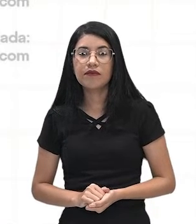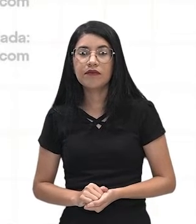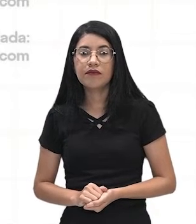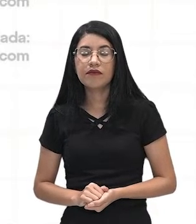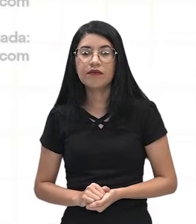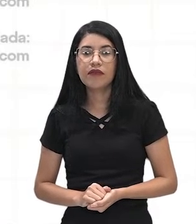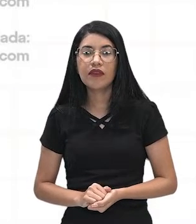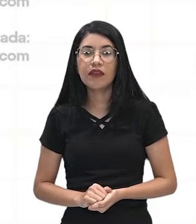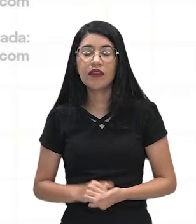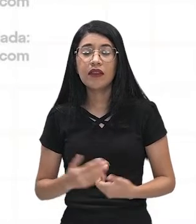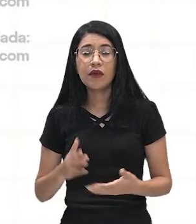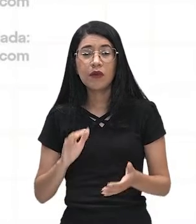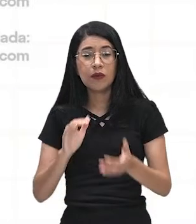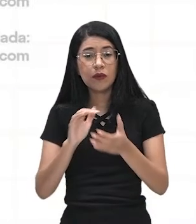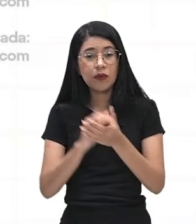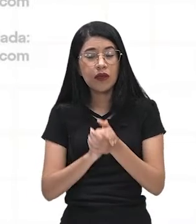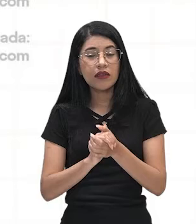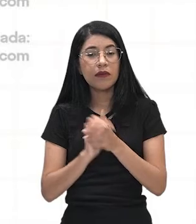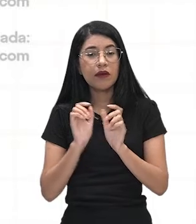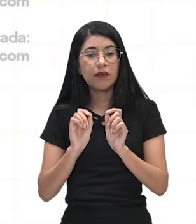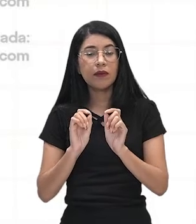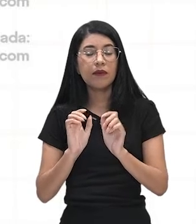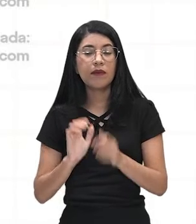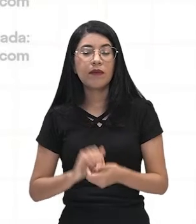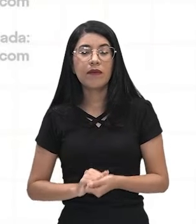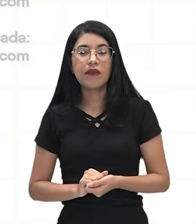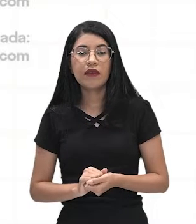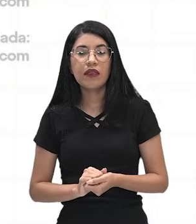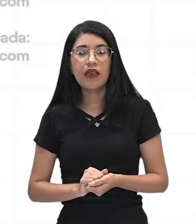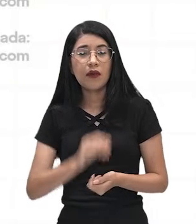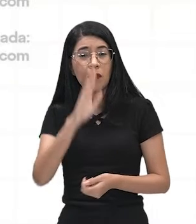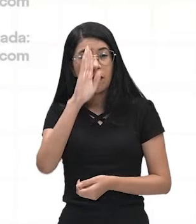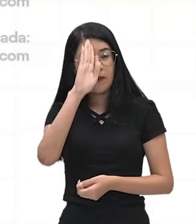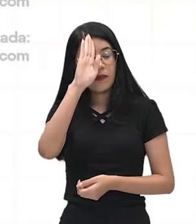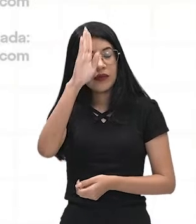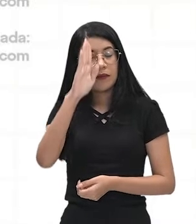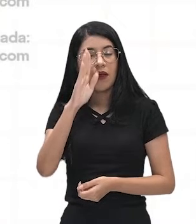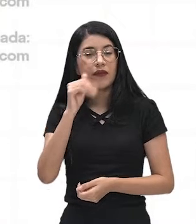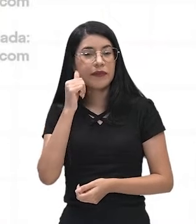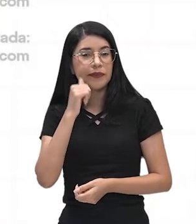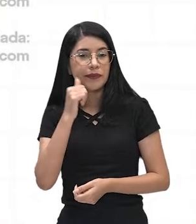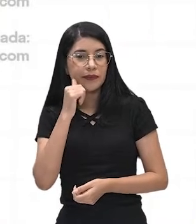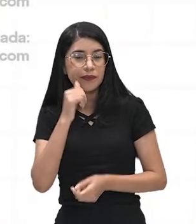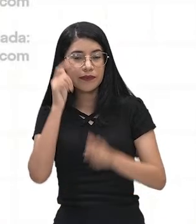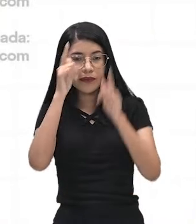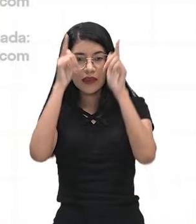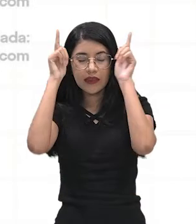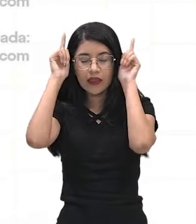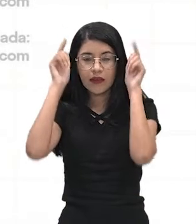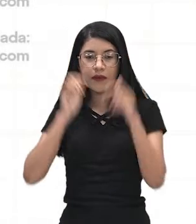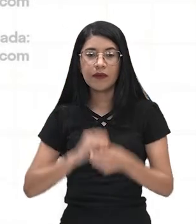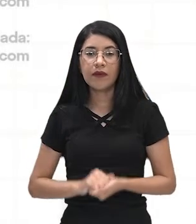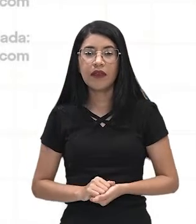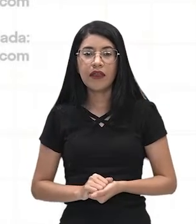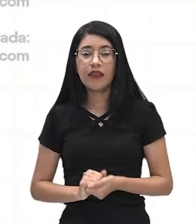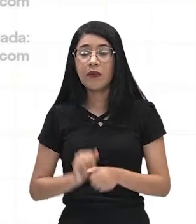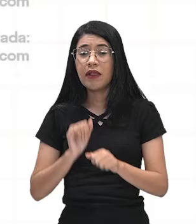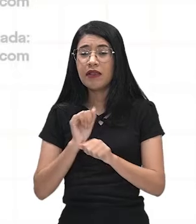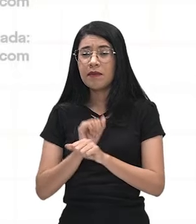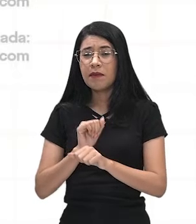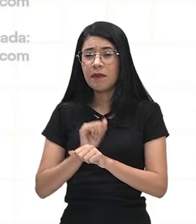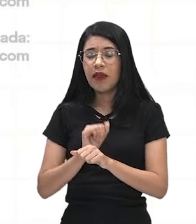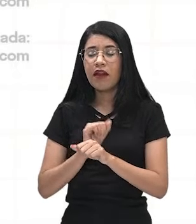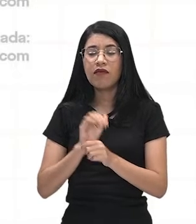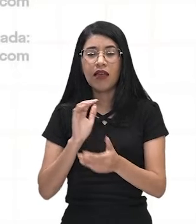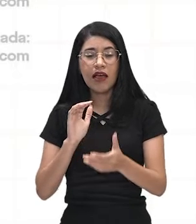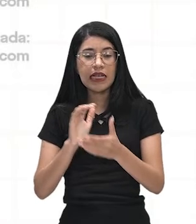casamento, o casamento era uma parte central na vida das mulheres gregas. Elas eram esperadas para se casar e